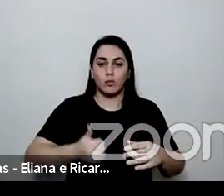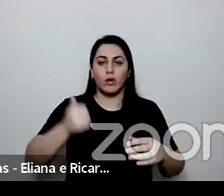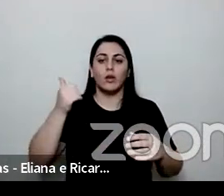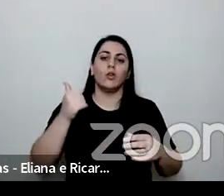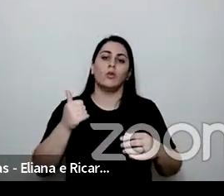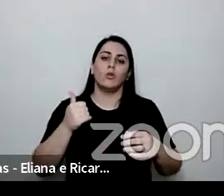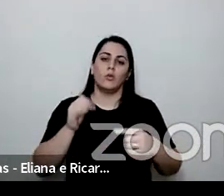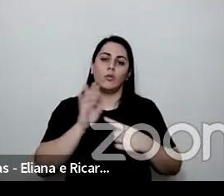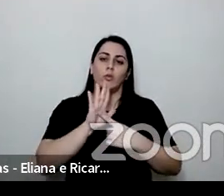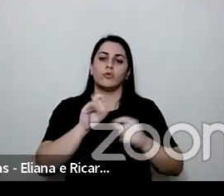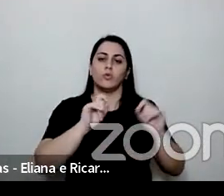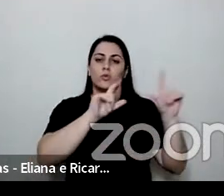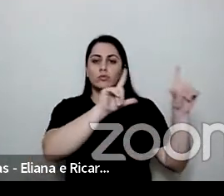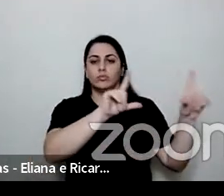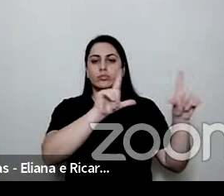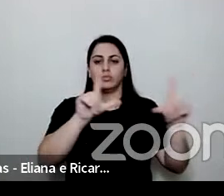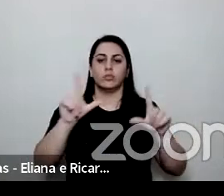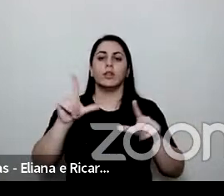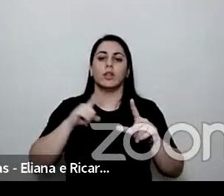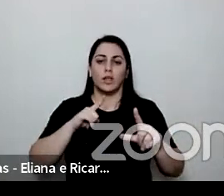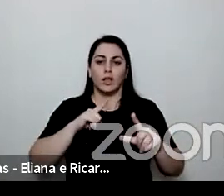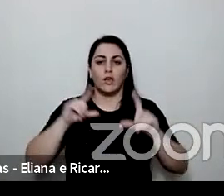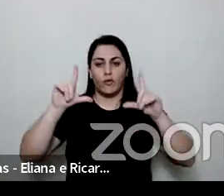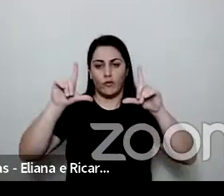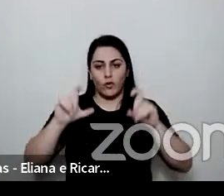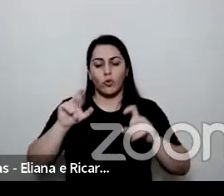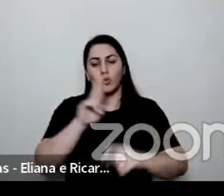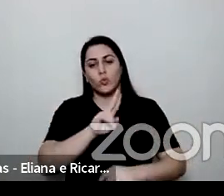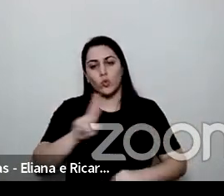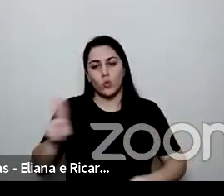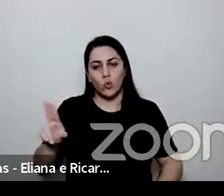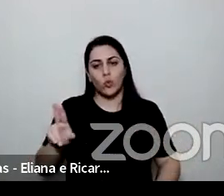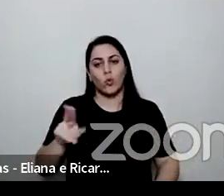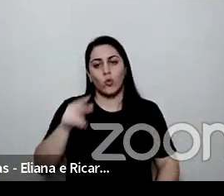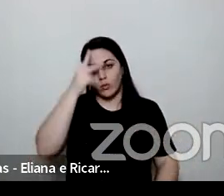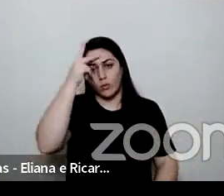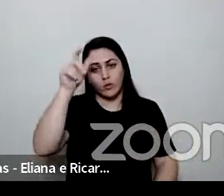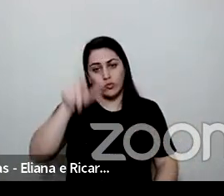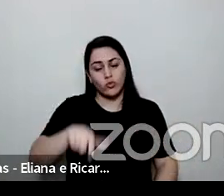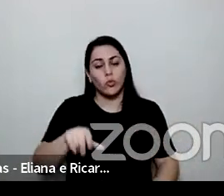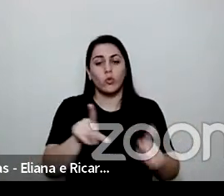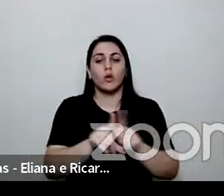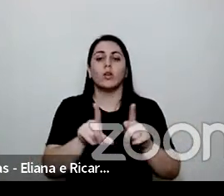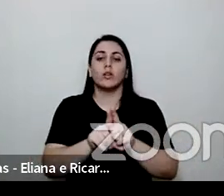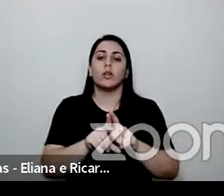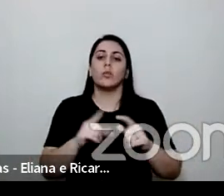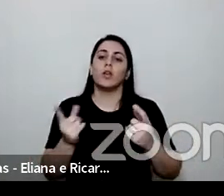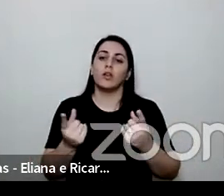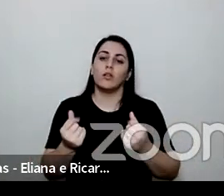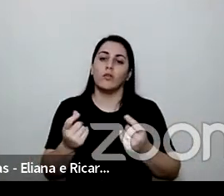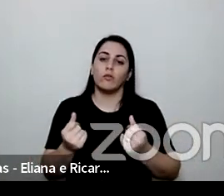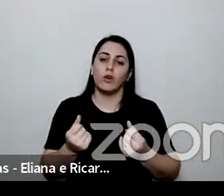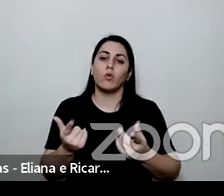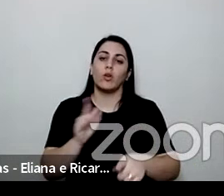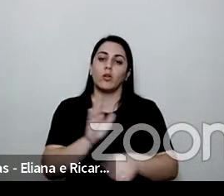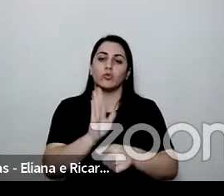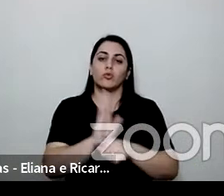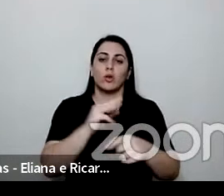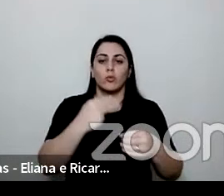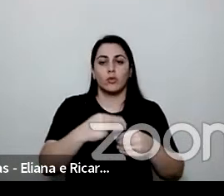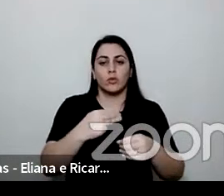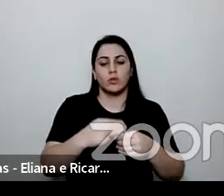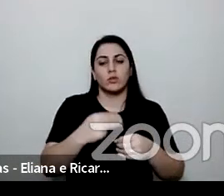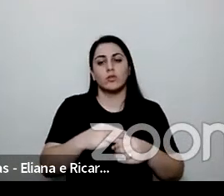pessoal que dorme numa fase inicial contém a imagem e o nome do recorrido bem como as informações dos valores repassados aos municípios de Imperatriz